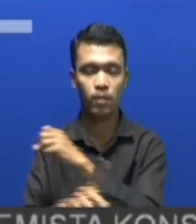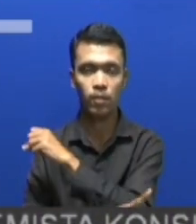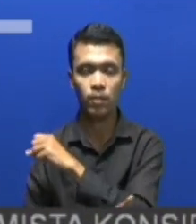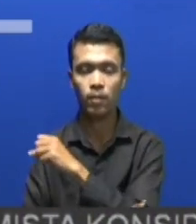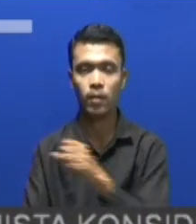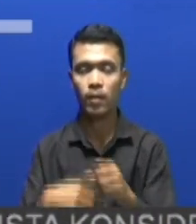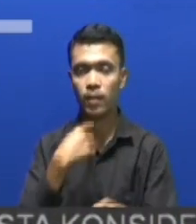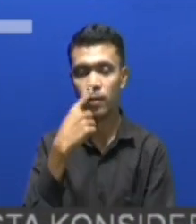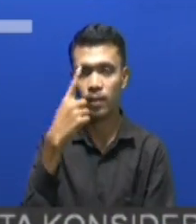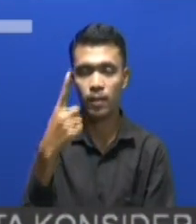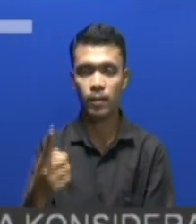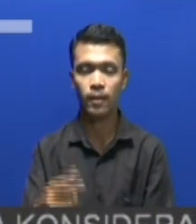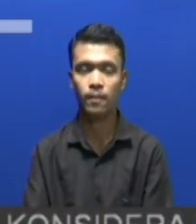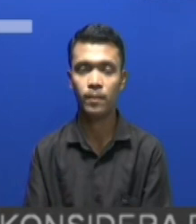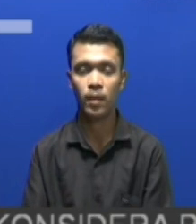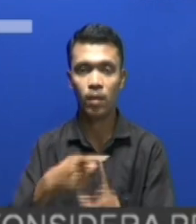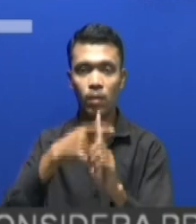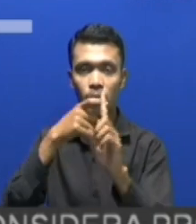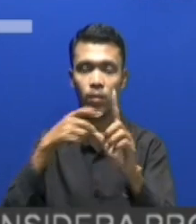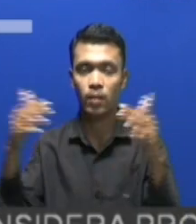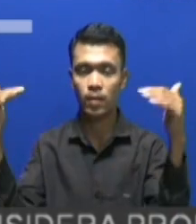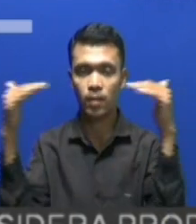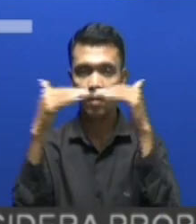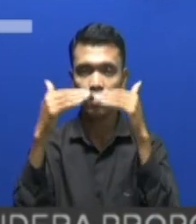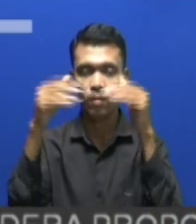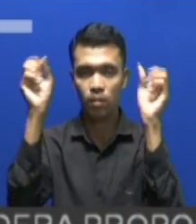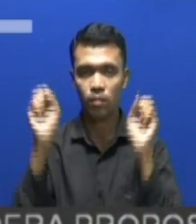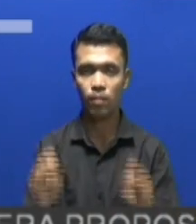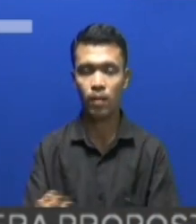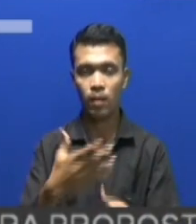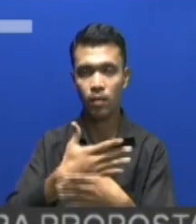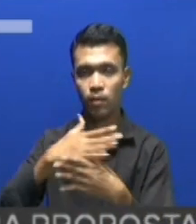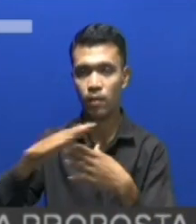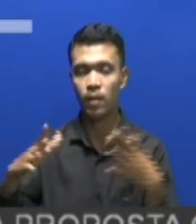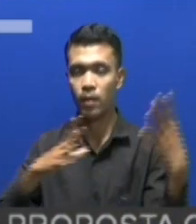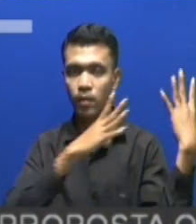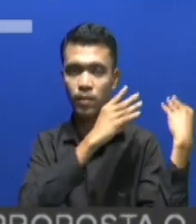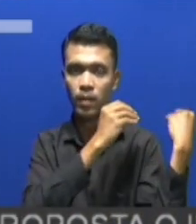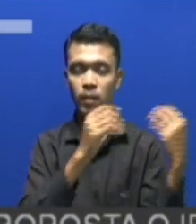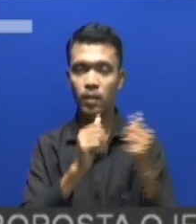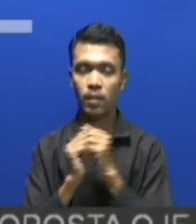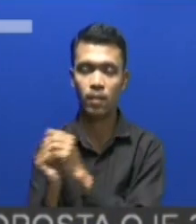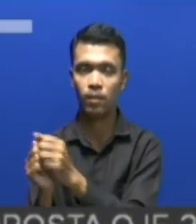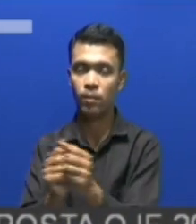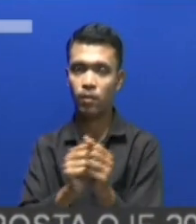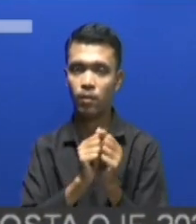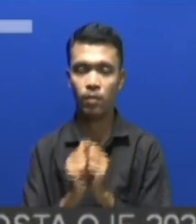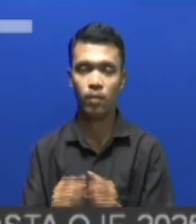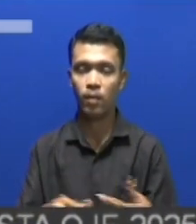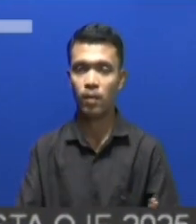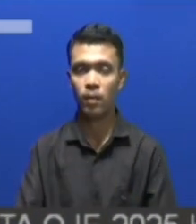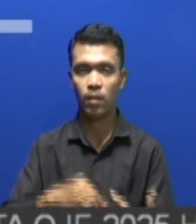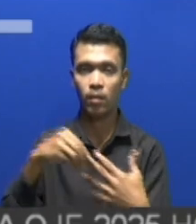Manuel Silva, considera que o encontro é que o partilha a experiência com Malu, e o plano